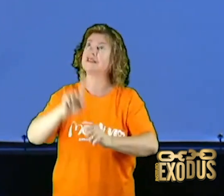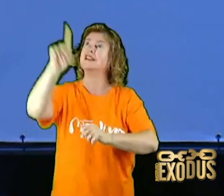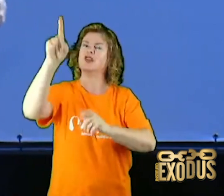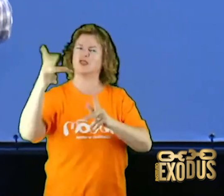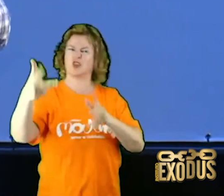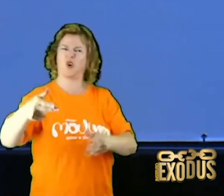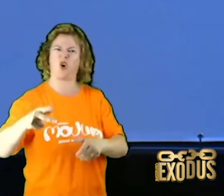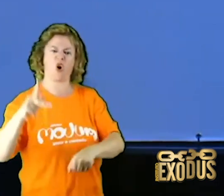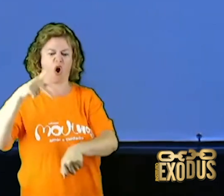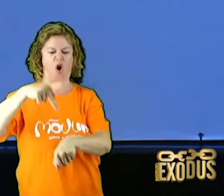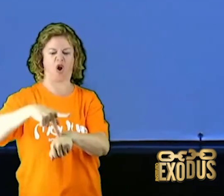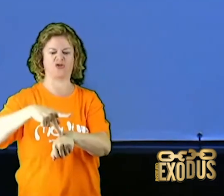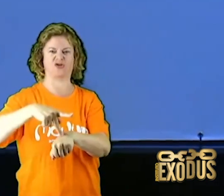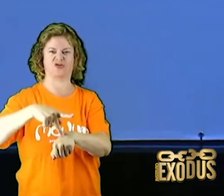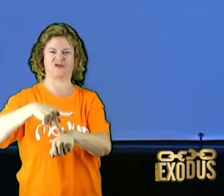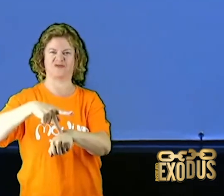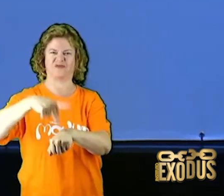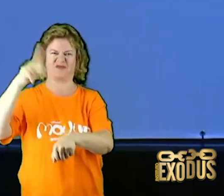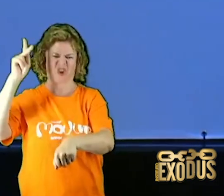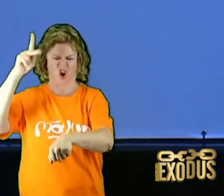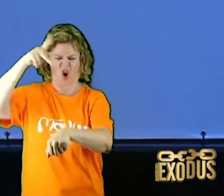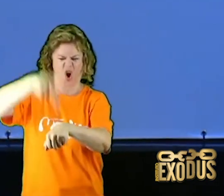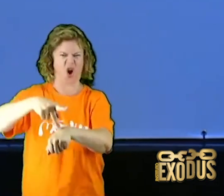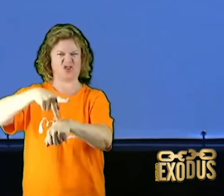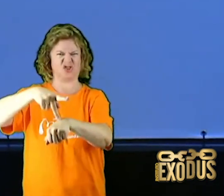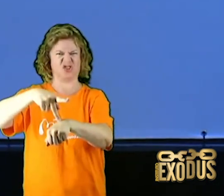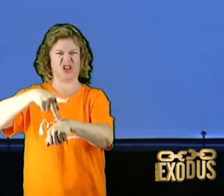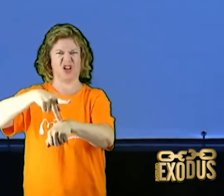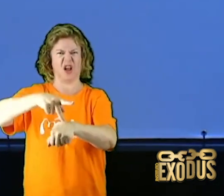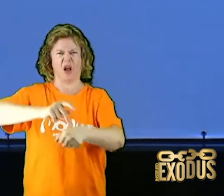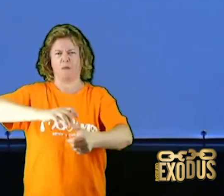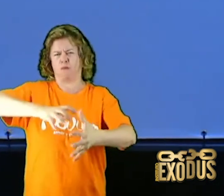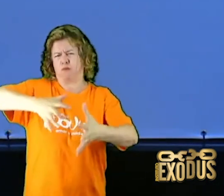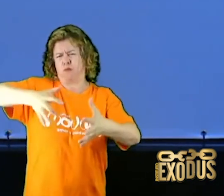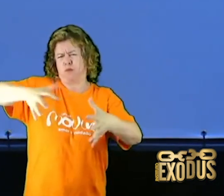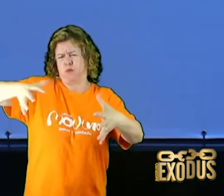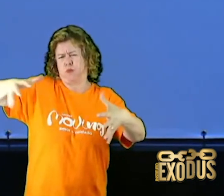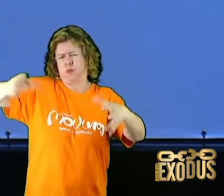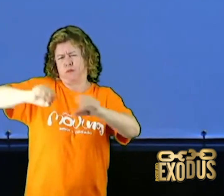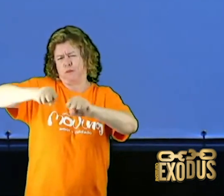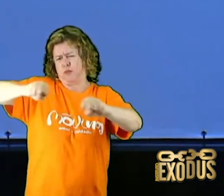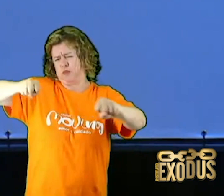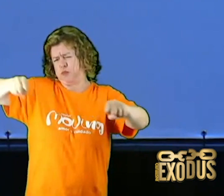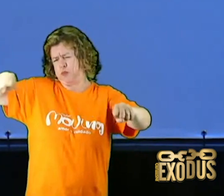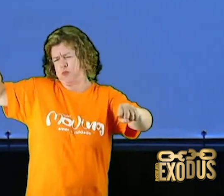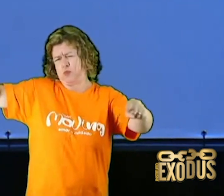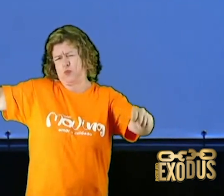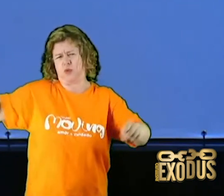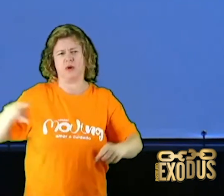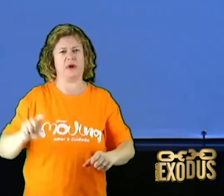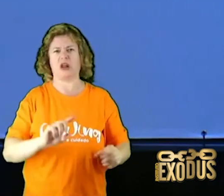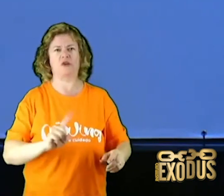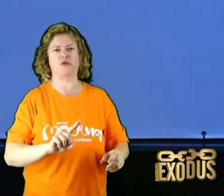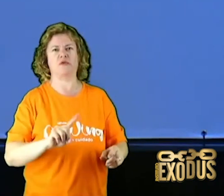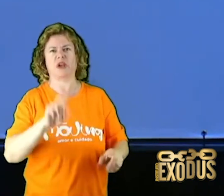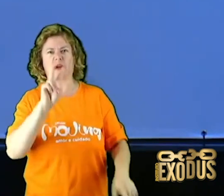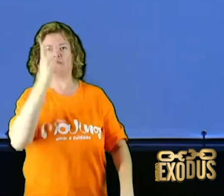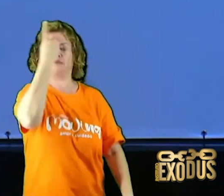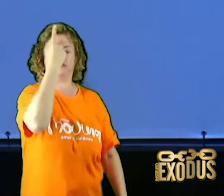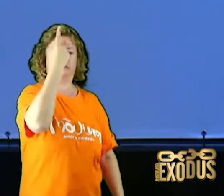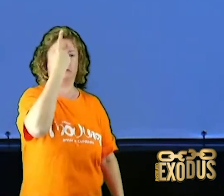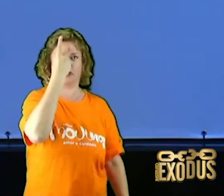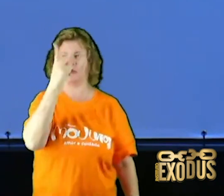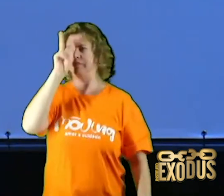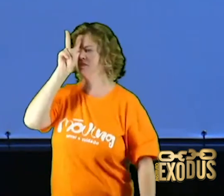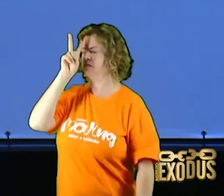imensa, ele não muda de lugar. Se quer ser abençoado, você tem que andar, é aqui, ó, aqui você vê milagre. E